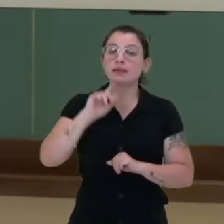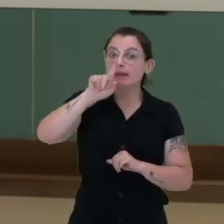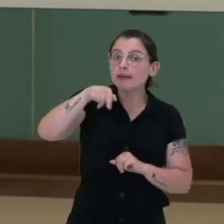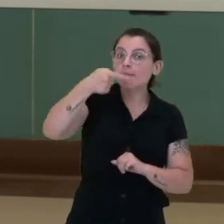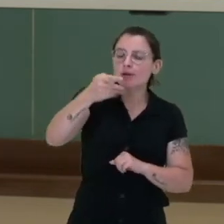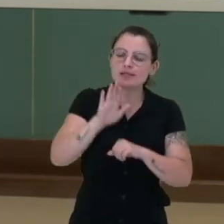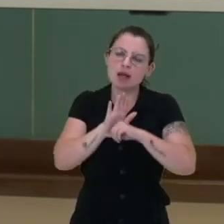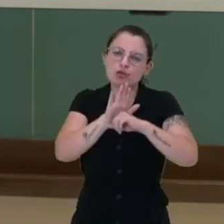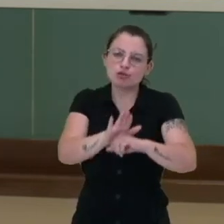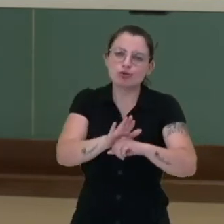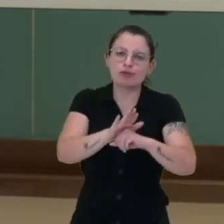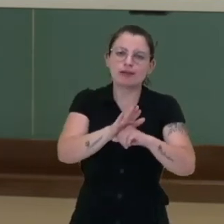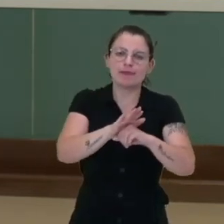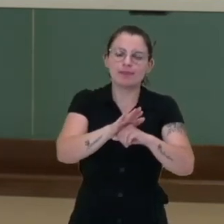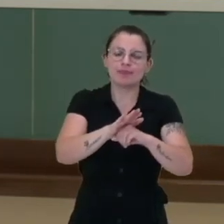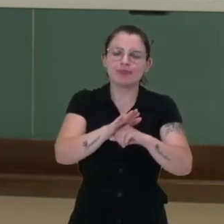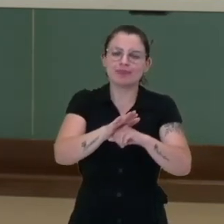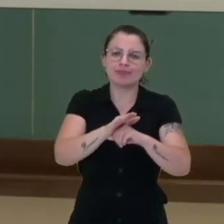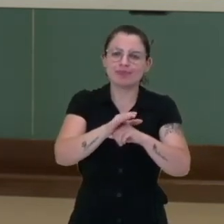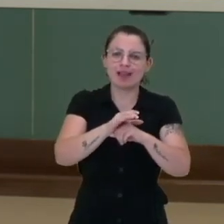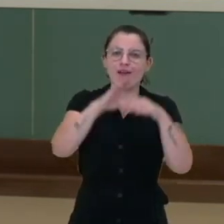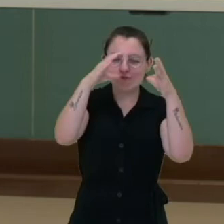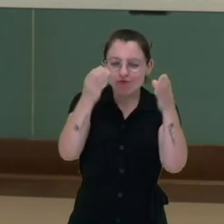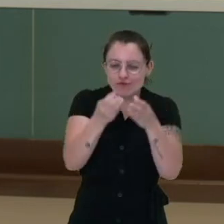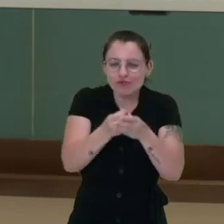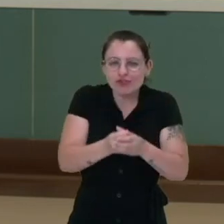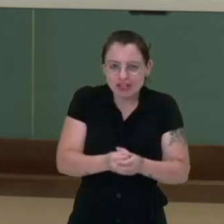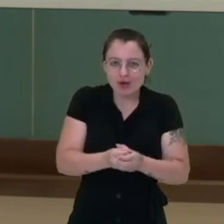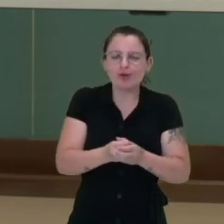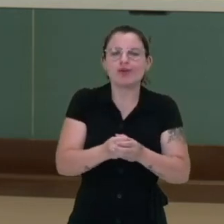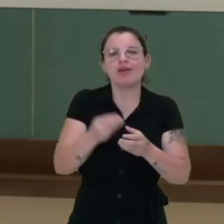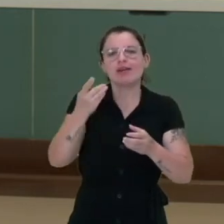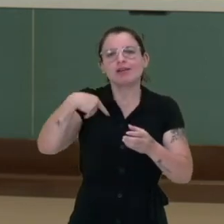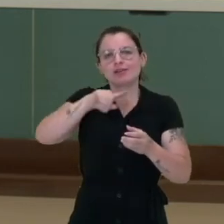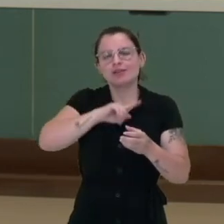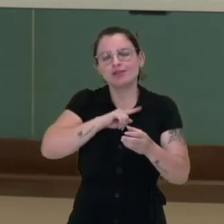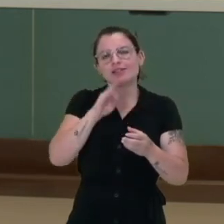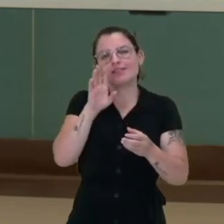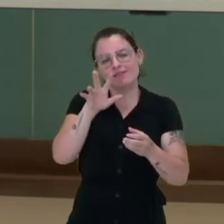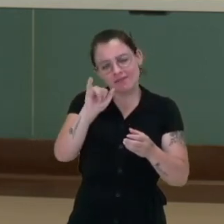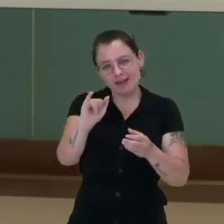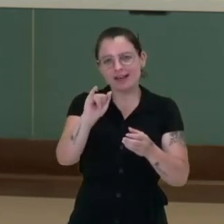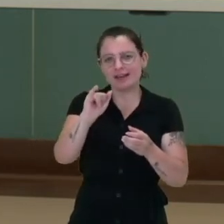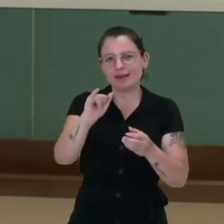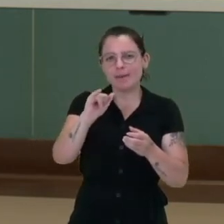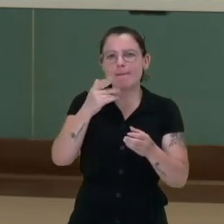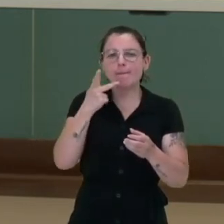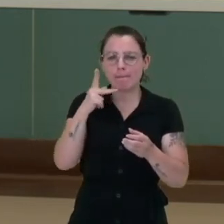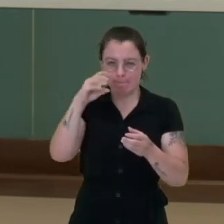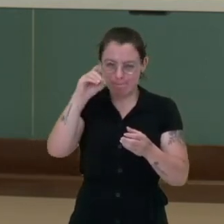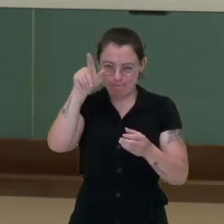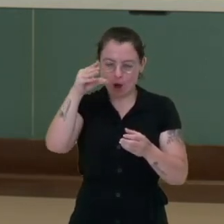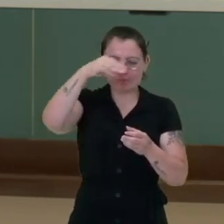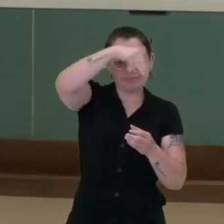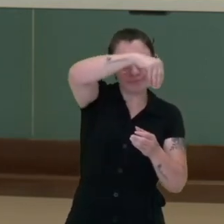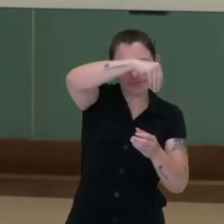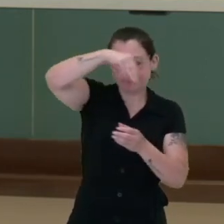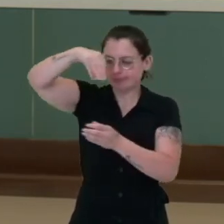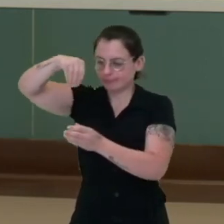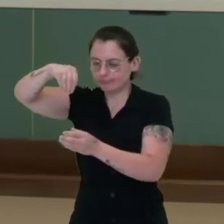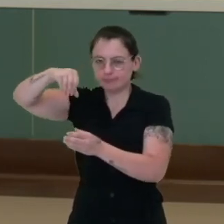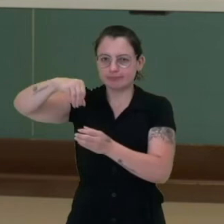um funil, colocar o bicarbonato de sódio dentro das duas bexigas. São 2